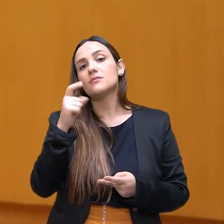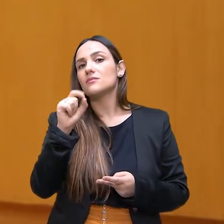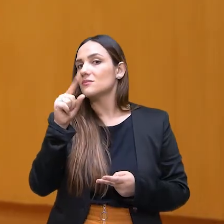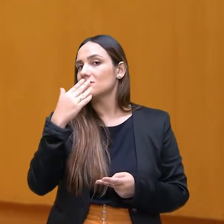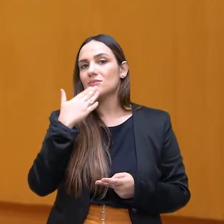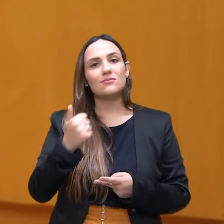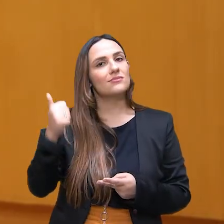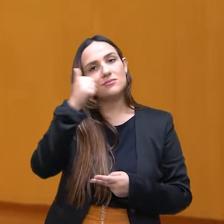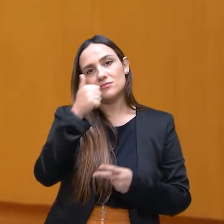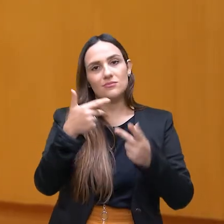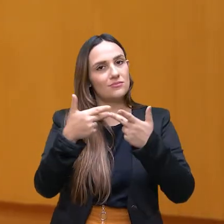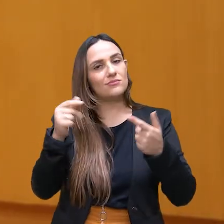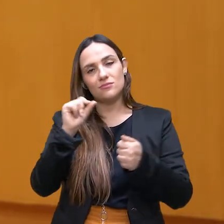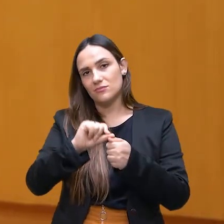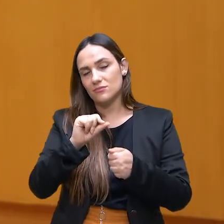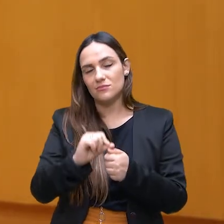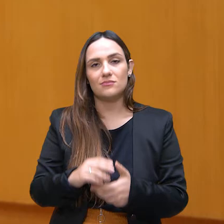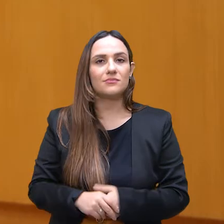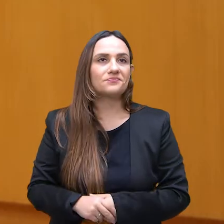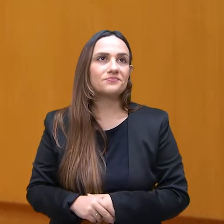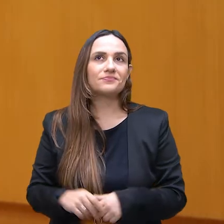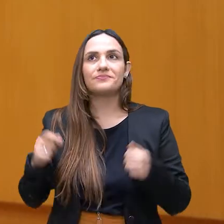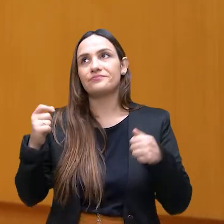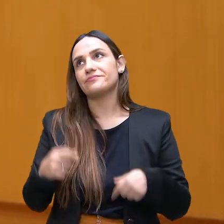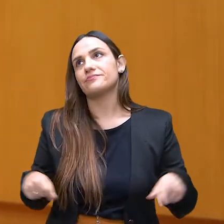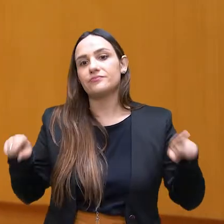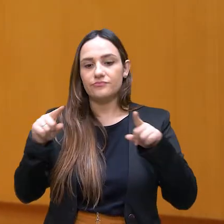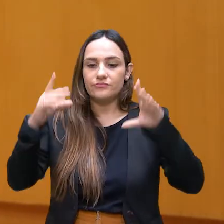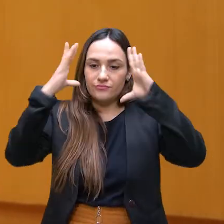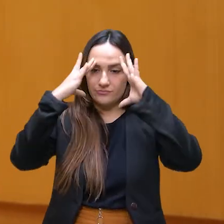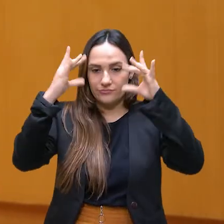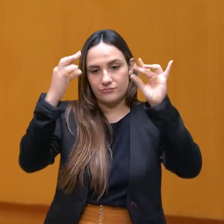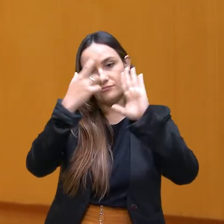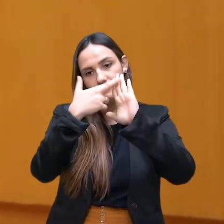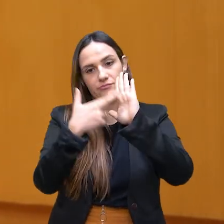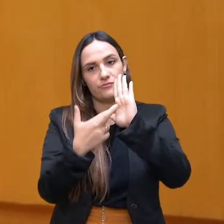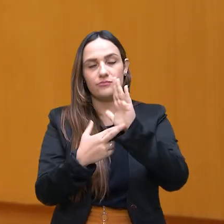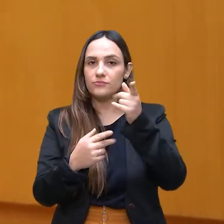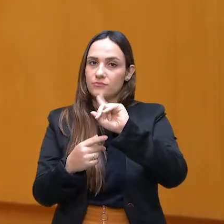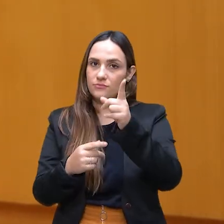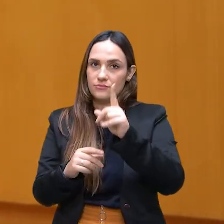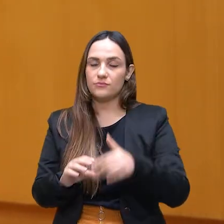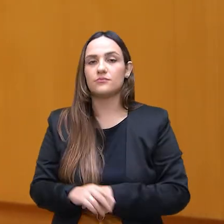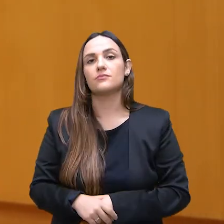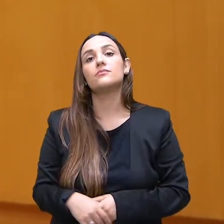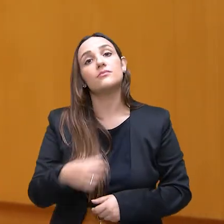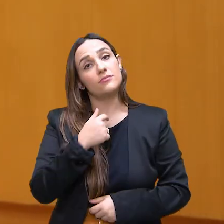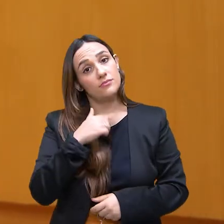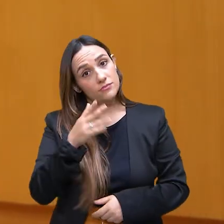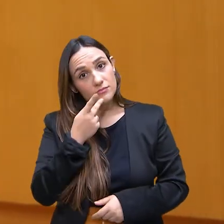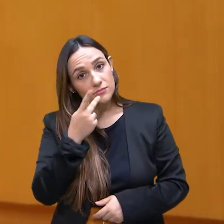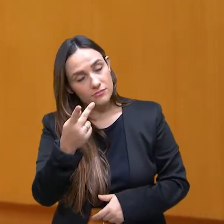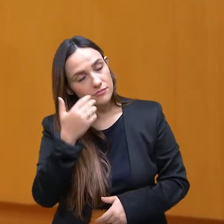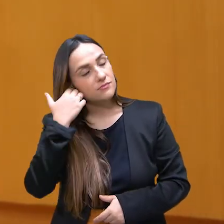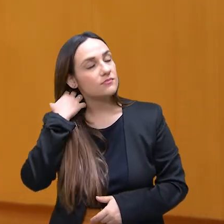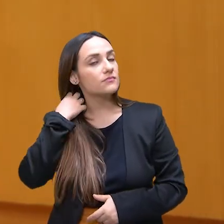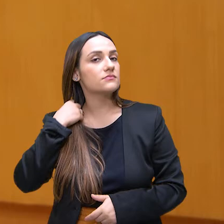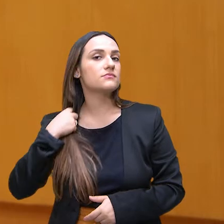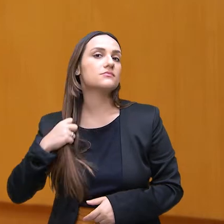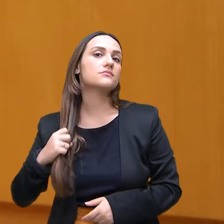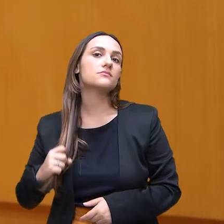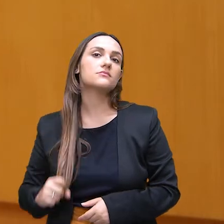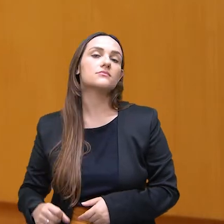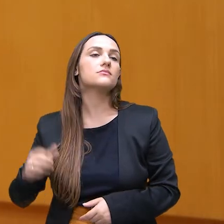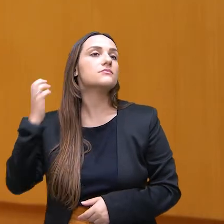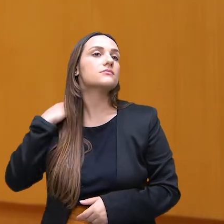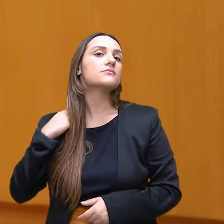não depende de muita estrutura, não depende de formalidades, não é? Então, por exemplo, como eu citei, uma